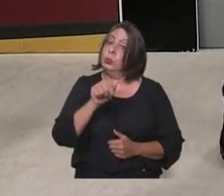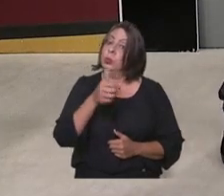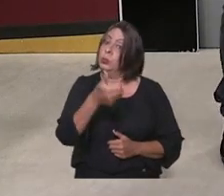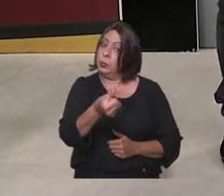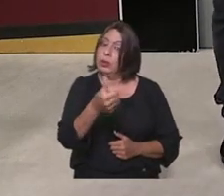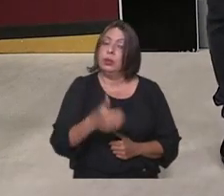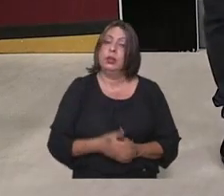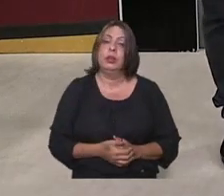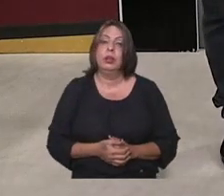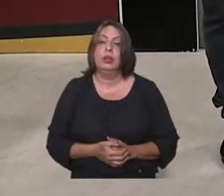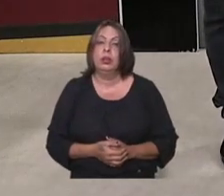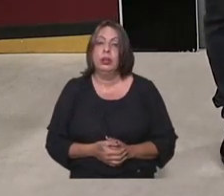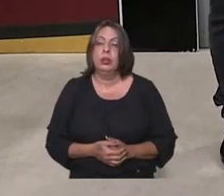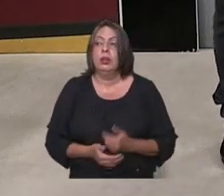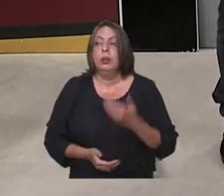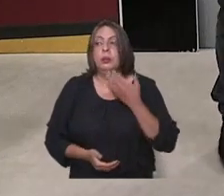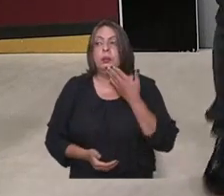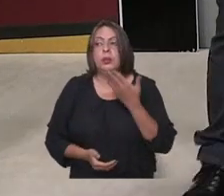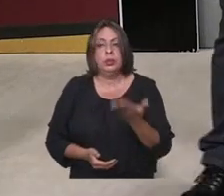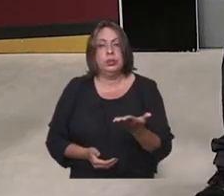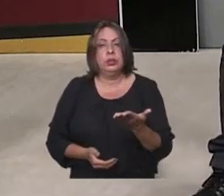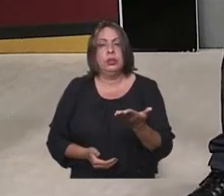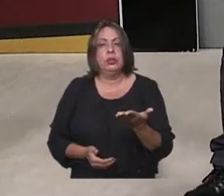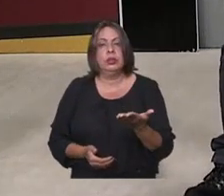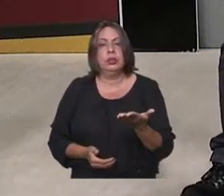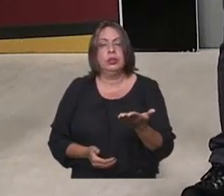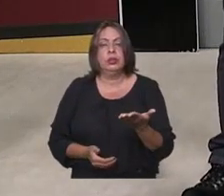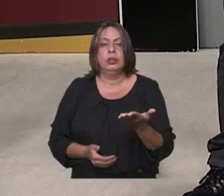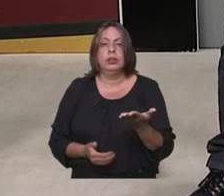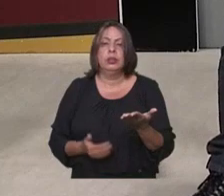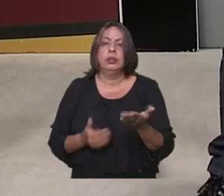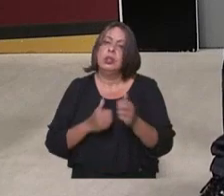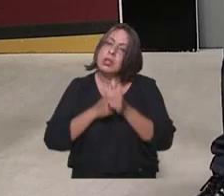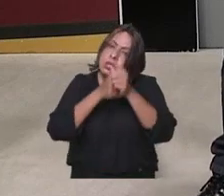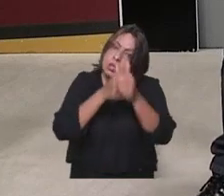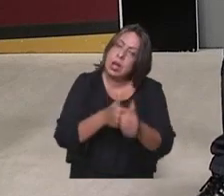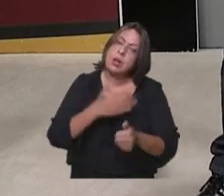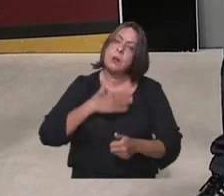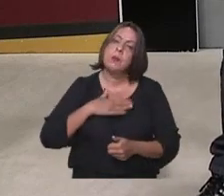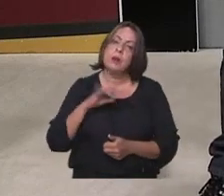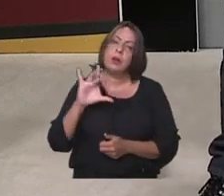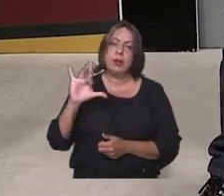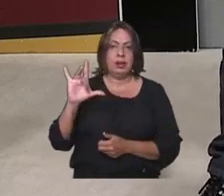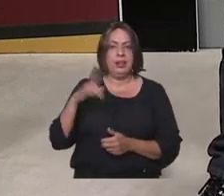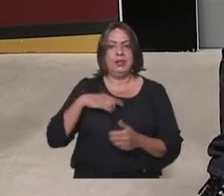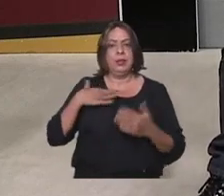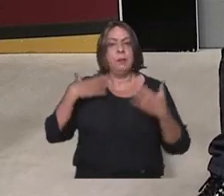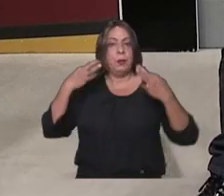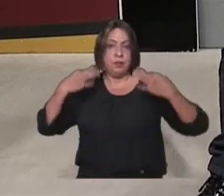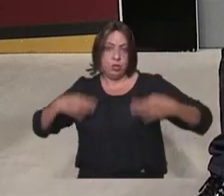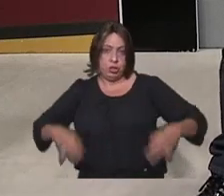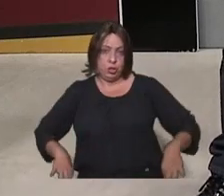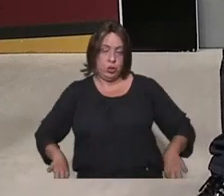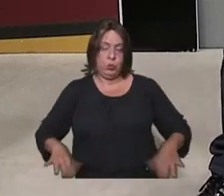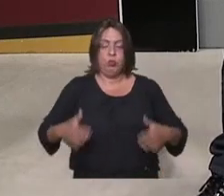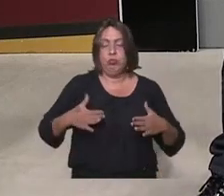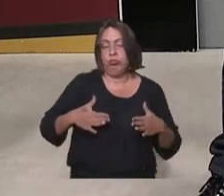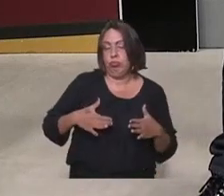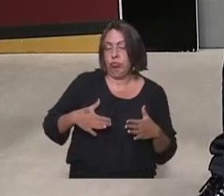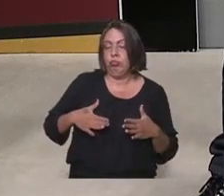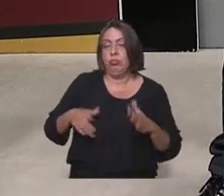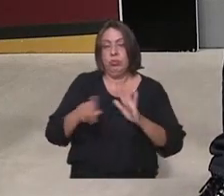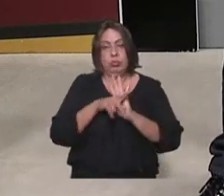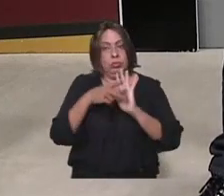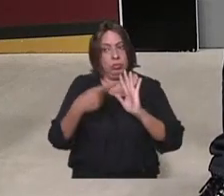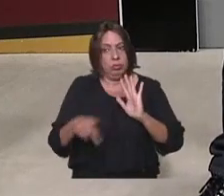996744176. Deixa eu te pedir uma coisa, vai. Eu nunca te pedi nada. Segue meu Instagram. Sabe por que eu vou colocar o meu look aqui do Caju Cap? Olha só esse vestido da